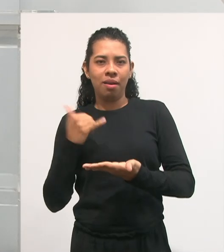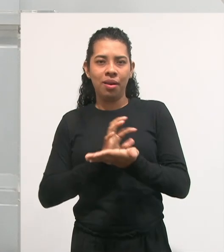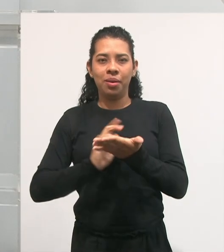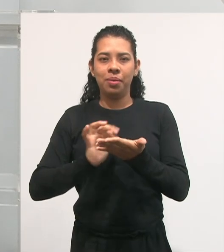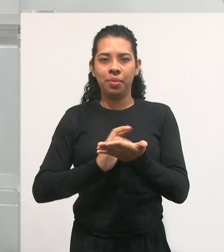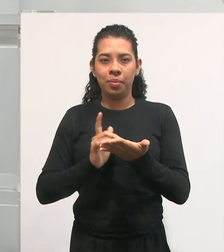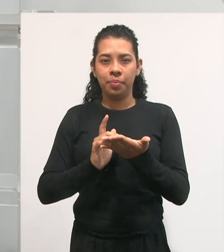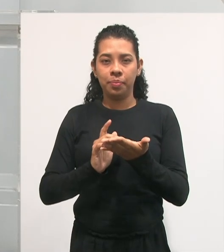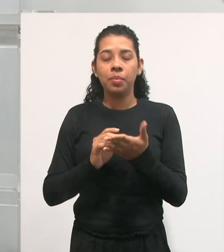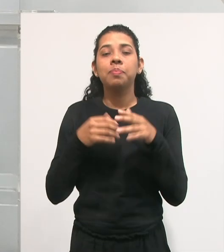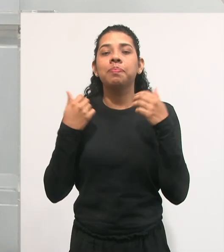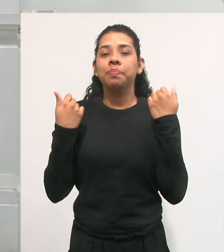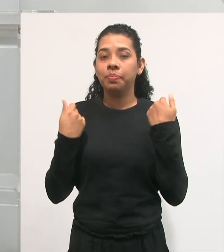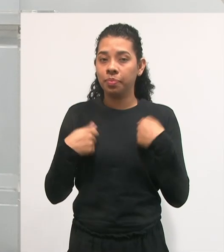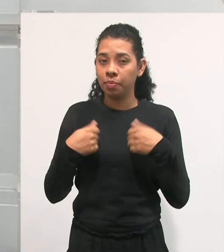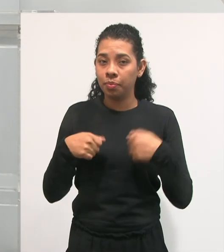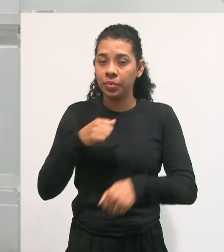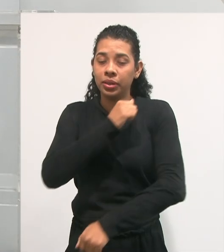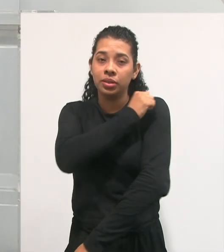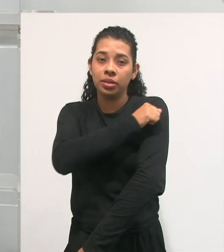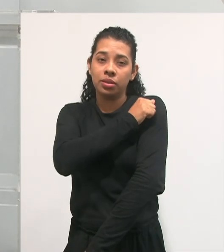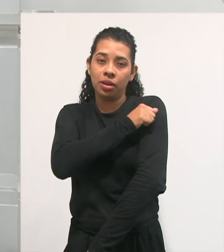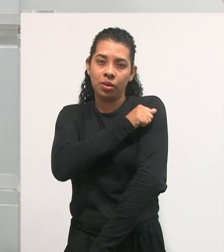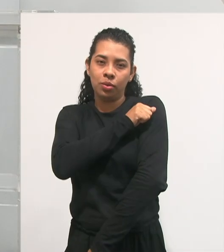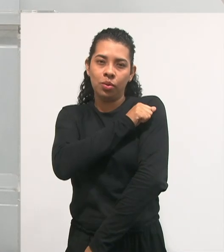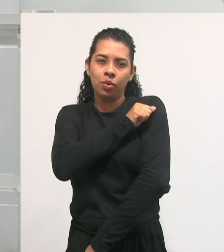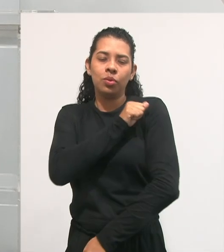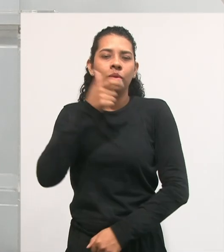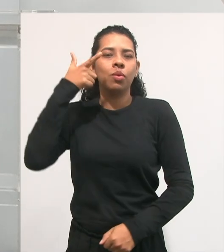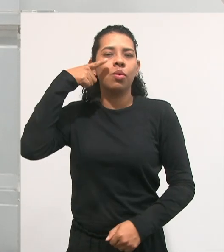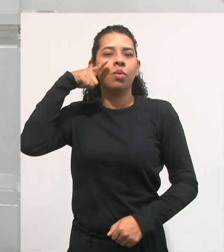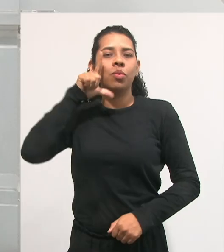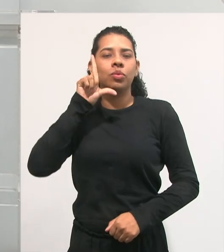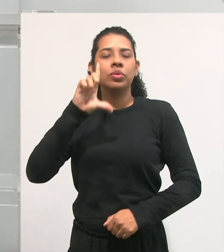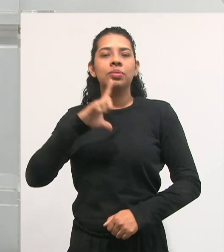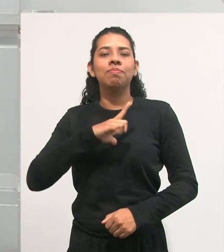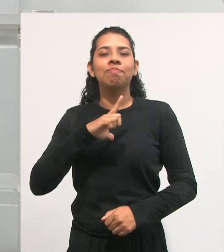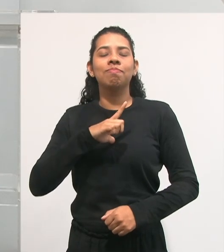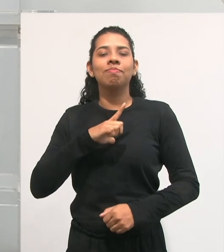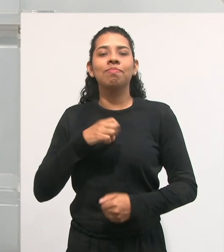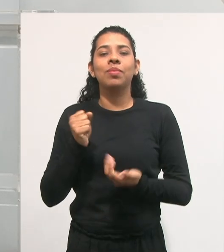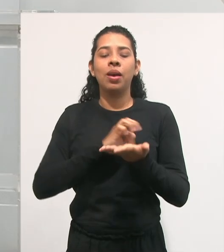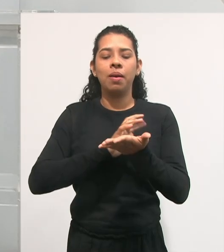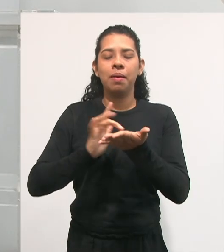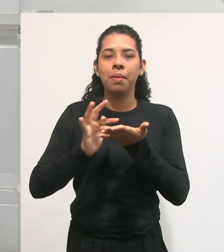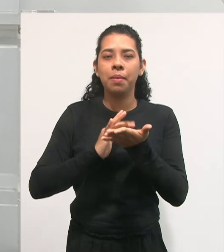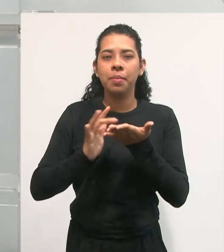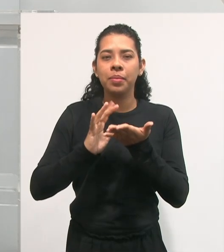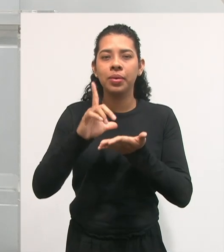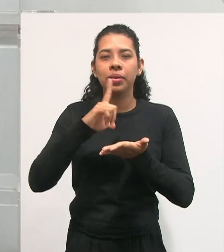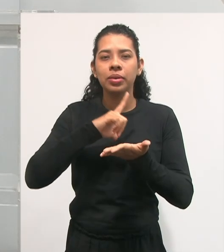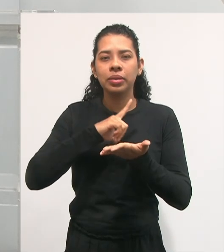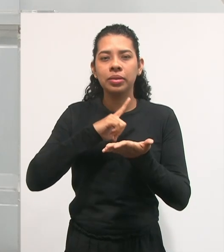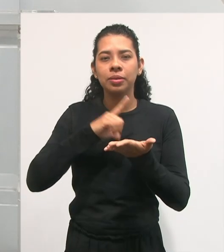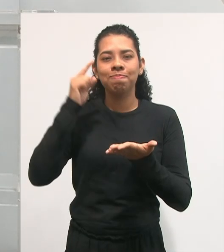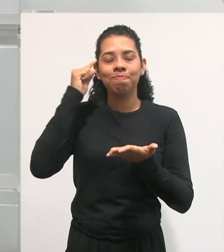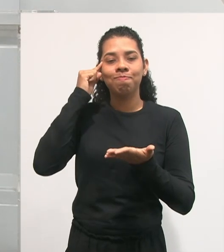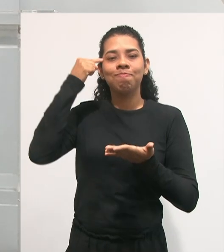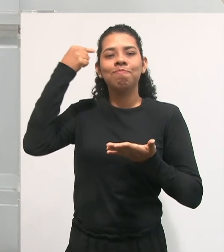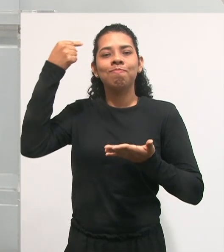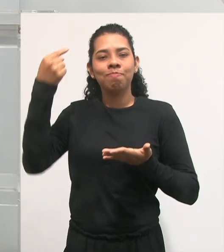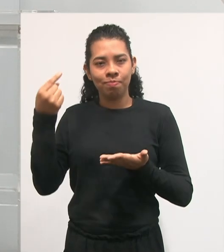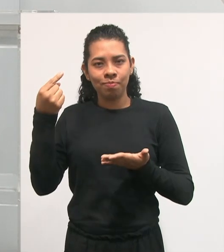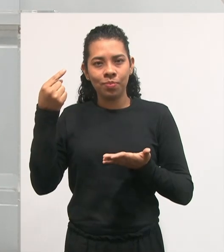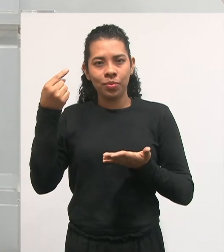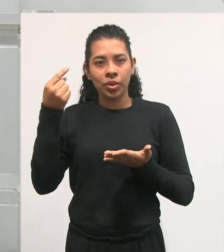Ele precisa conseguir acessar essas informações, mas produzir também um pensamento crítico e, a partir